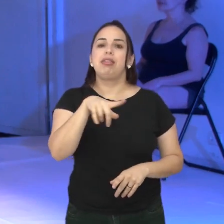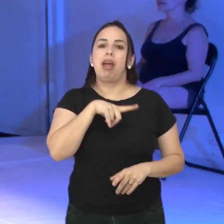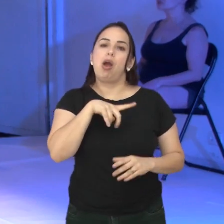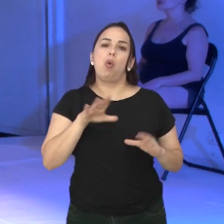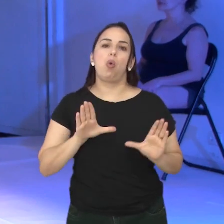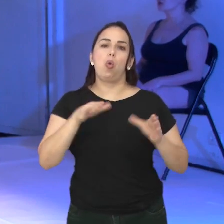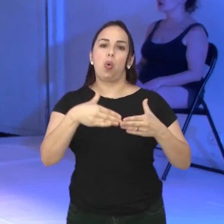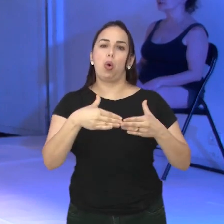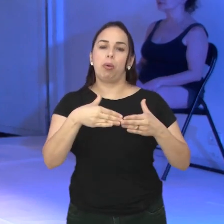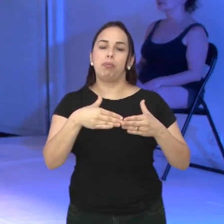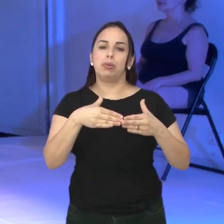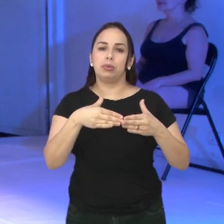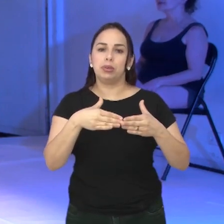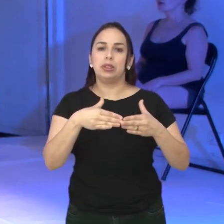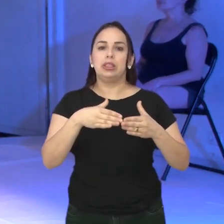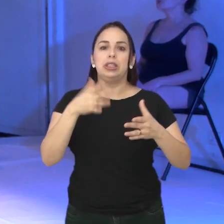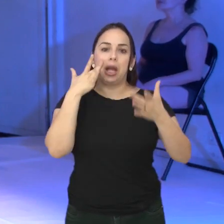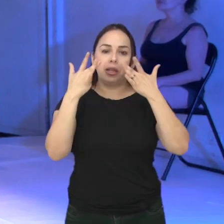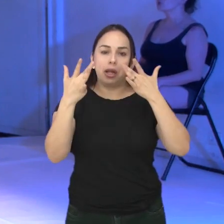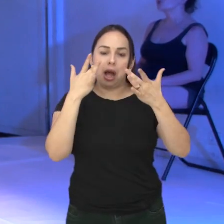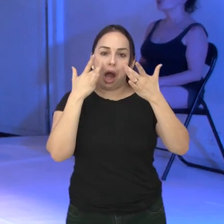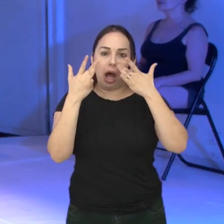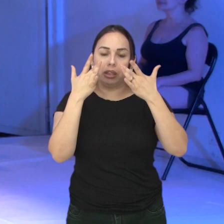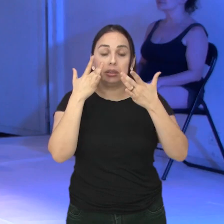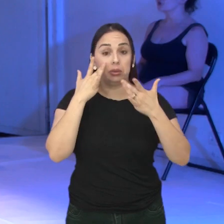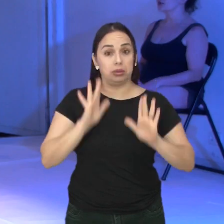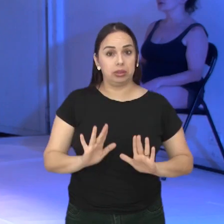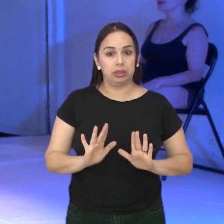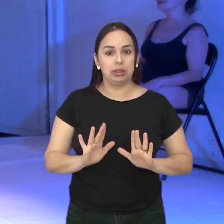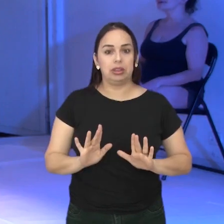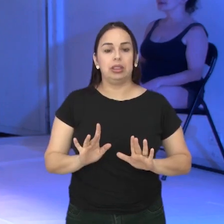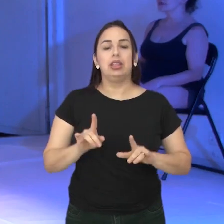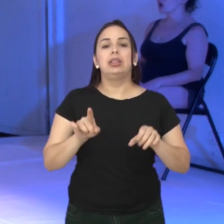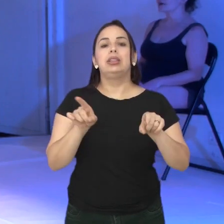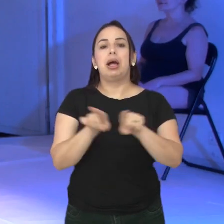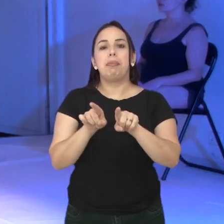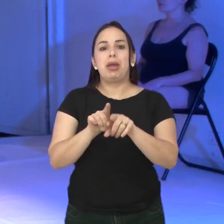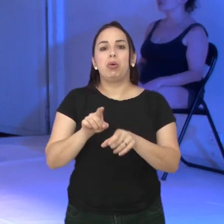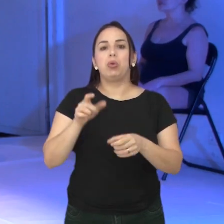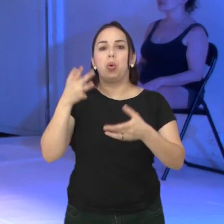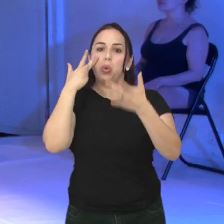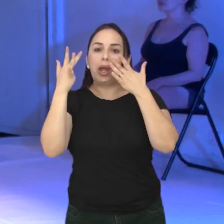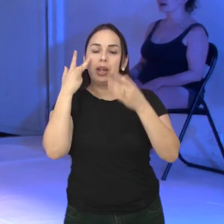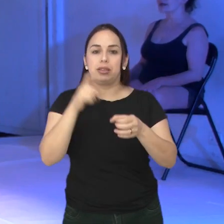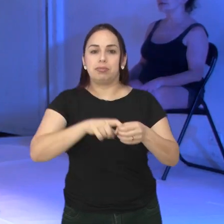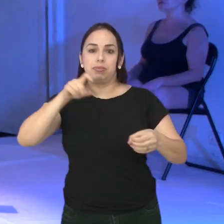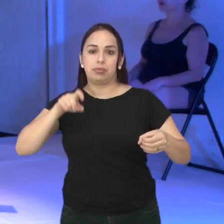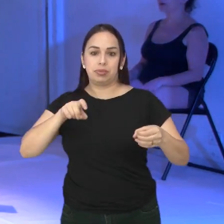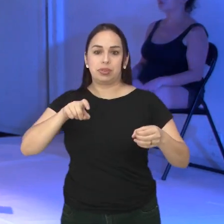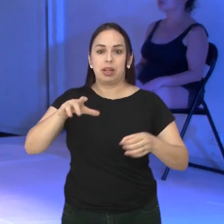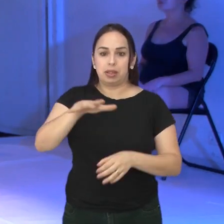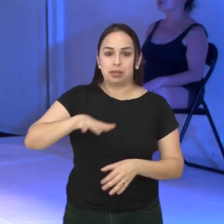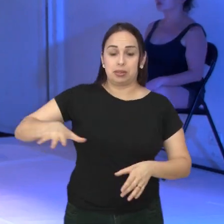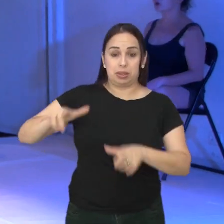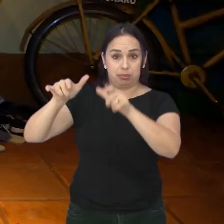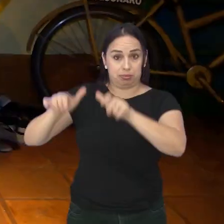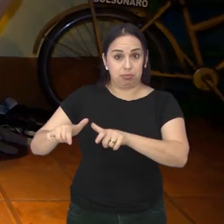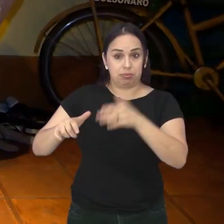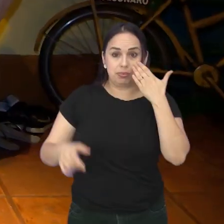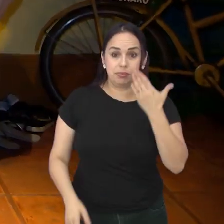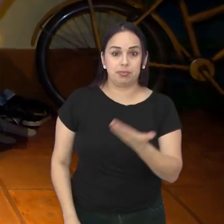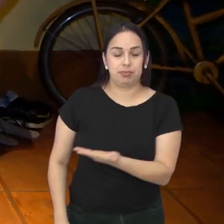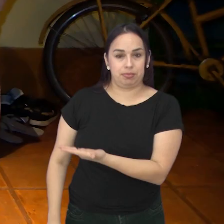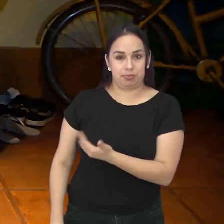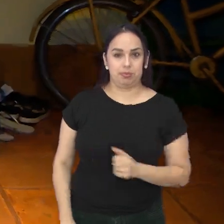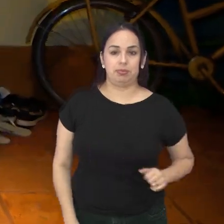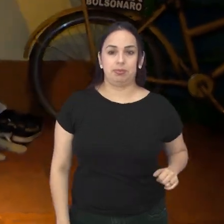aqui nós mantemos um grupo de teatro, que é a Companhia do Trailer Teatro em Movimento, e um teatro independente, que é o Teatro Marcelo Denim, espaço que